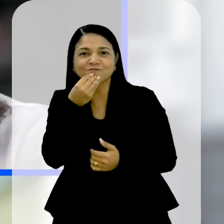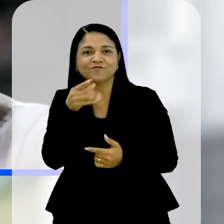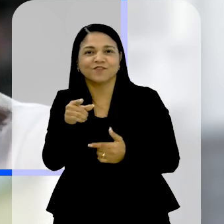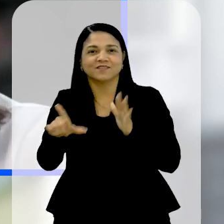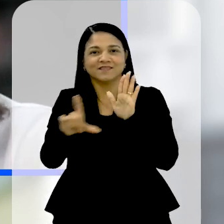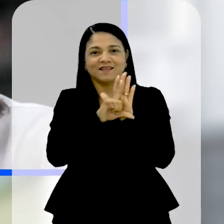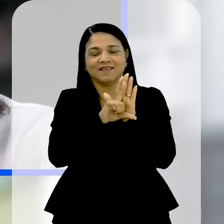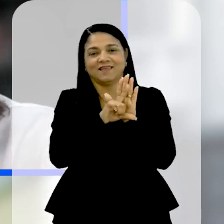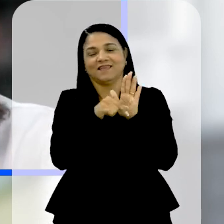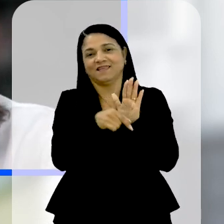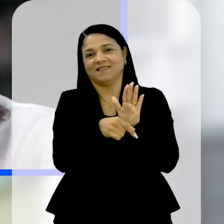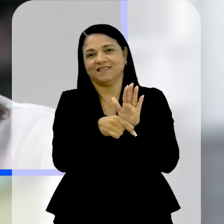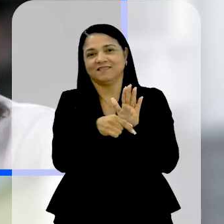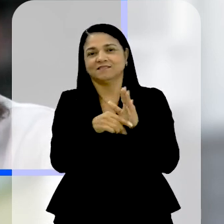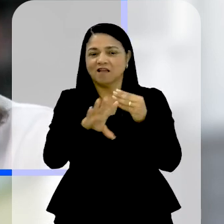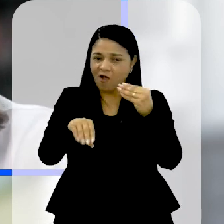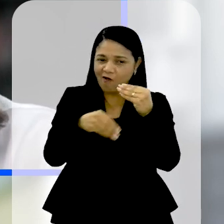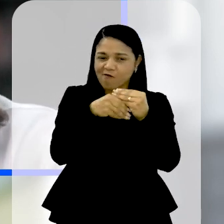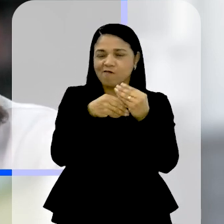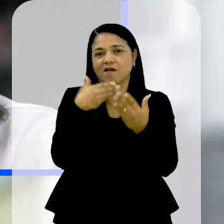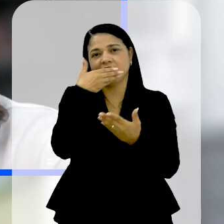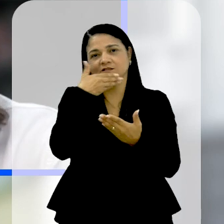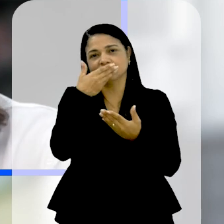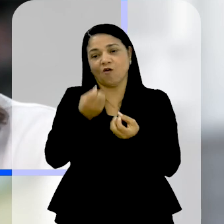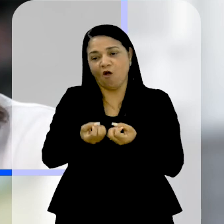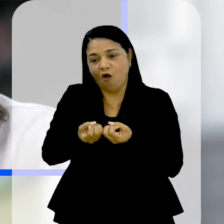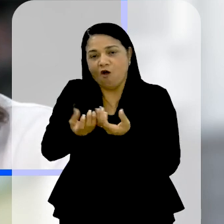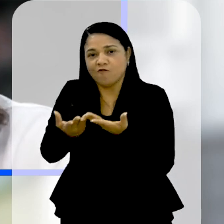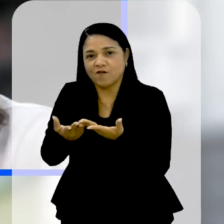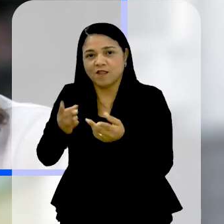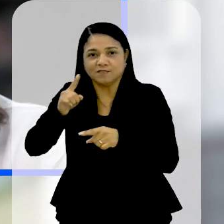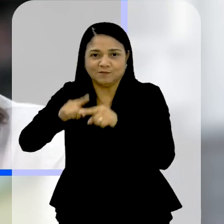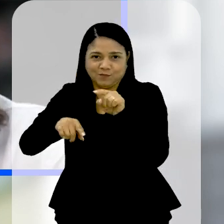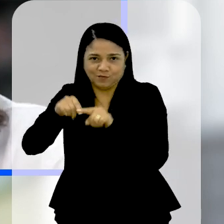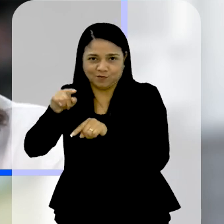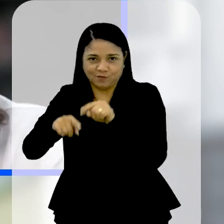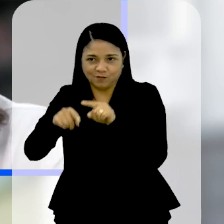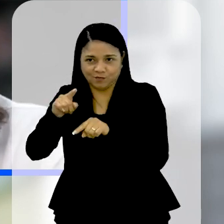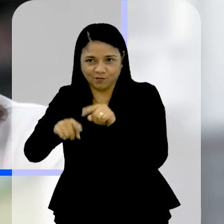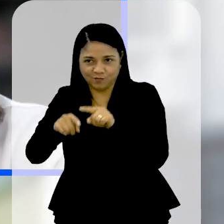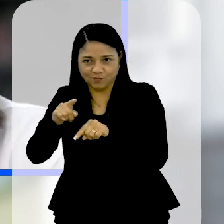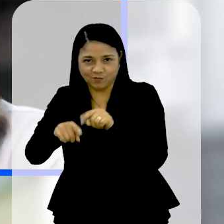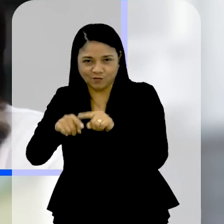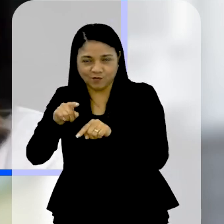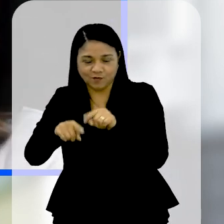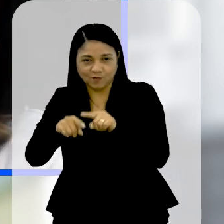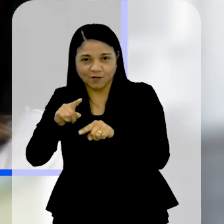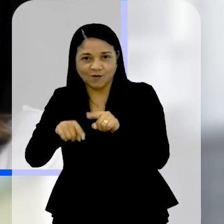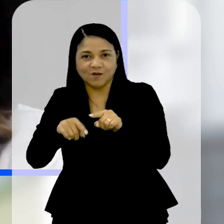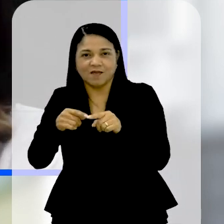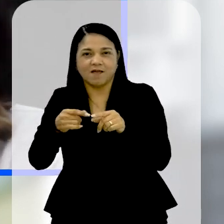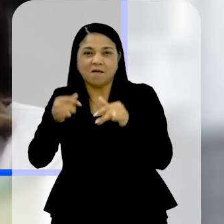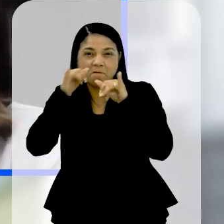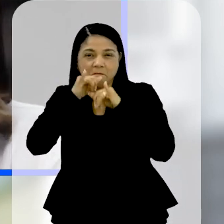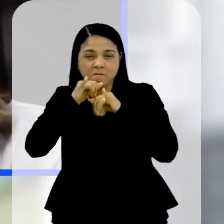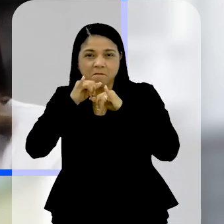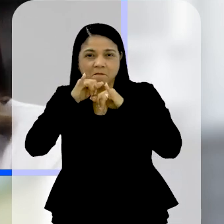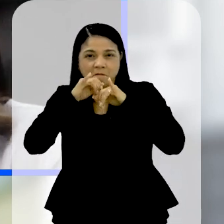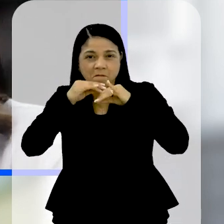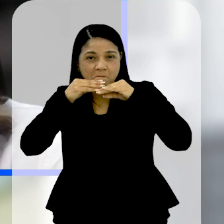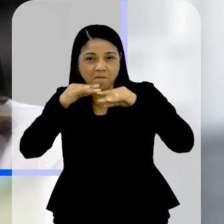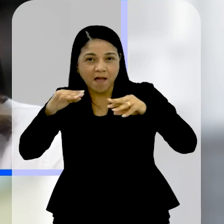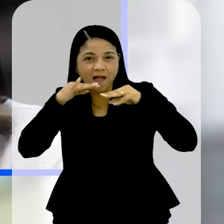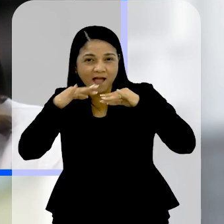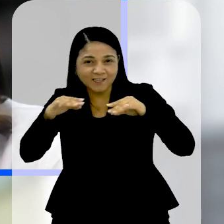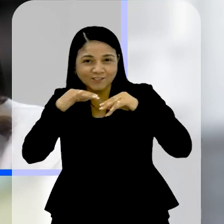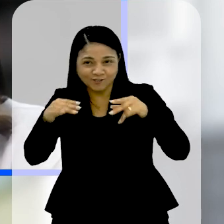na legislação, coloca o açúcar, oferece um outro produto que nem dá tanta exposição de marketing.